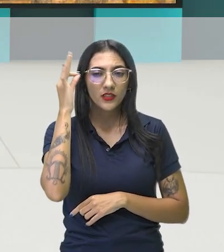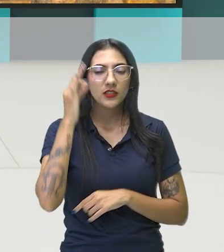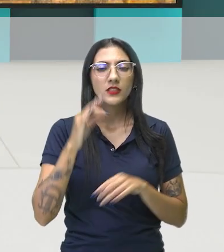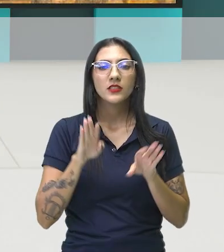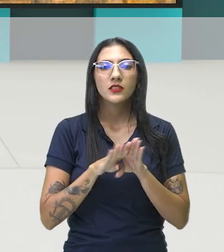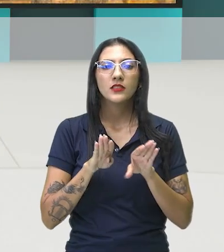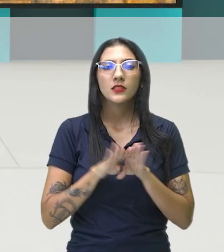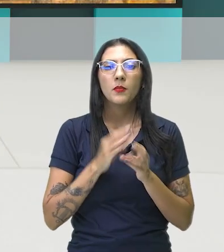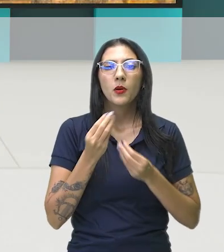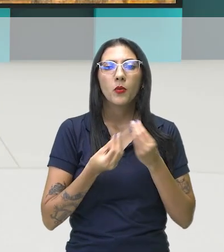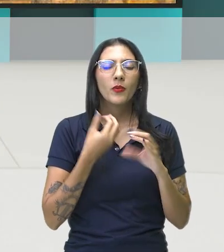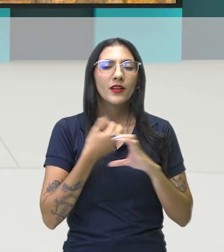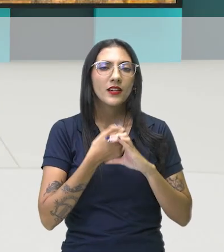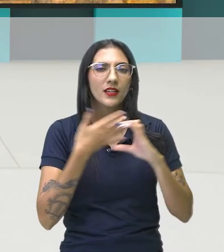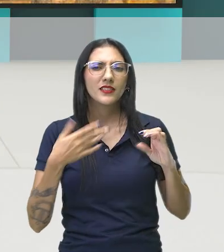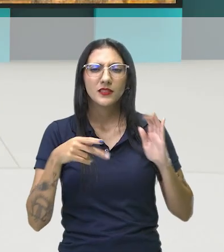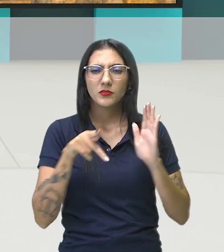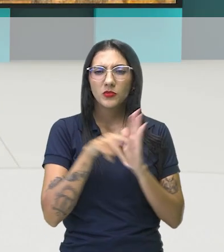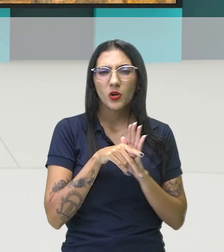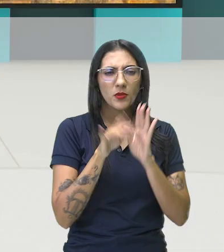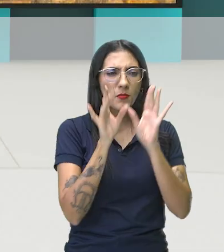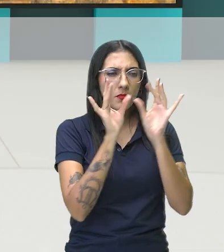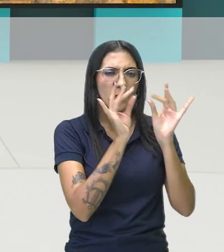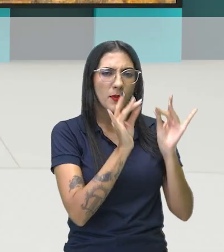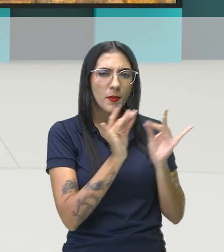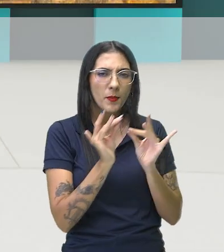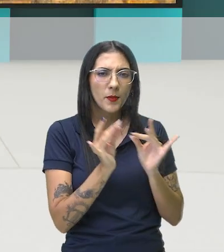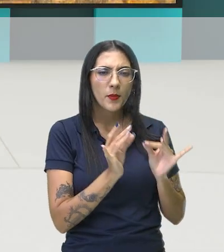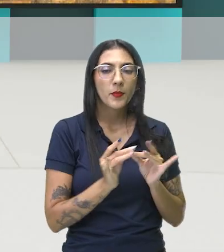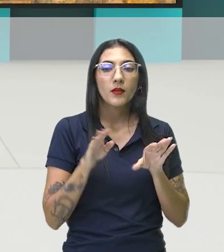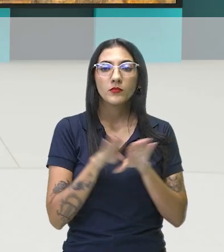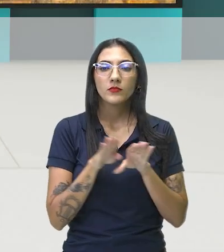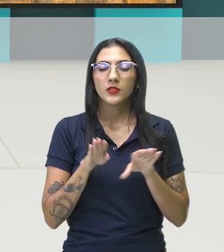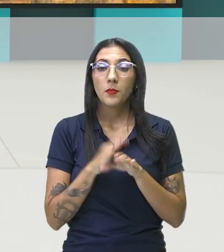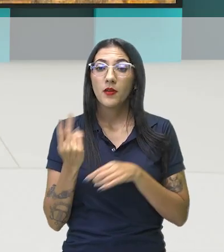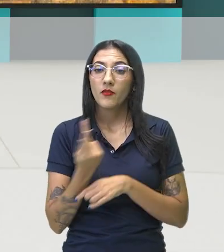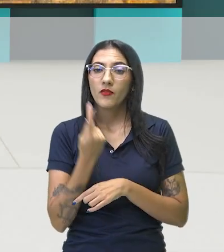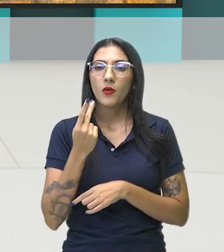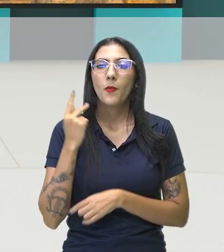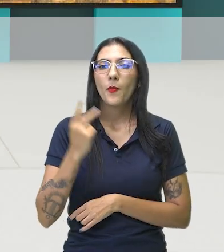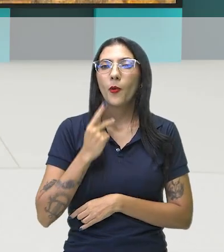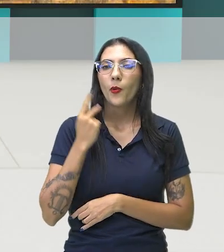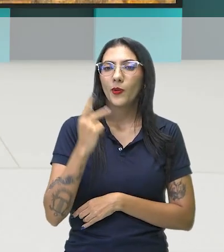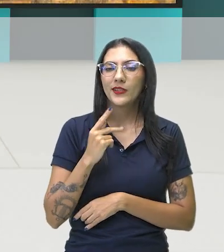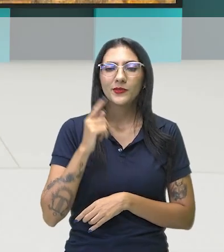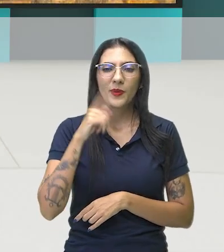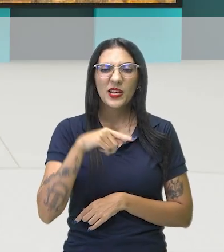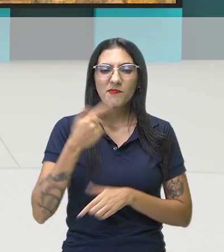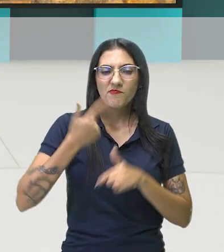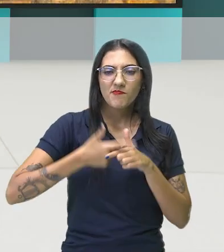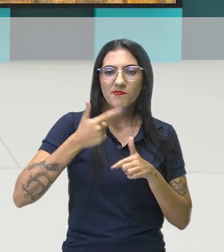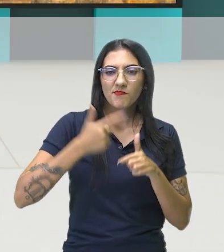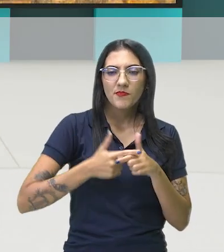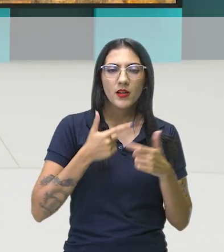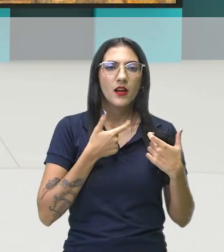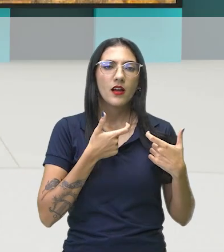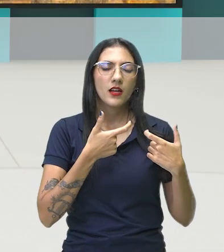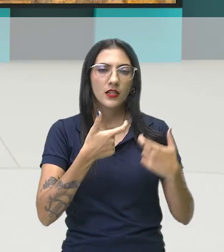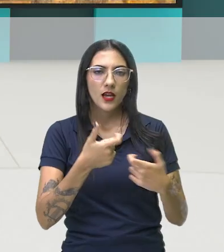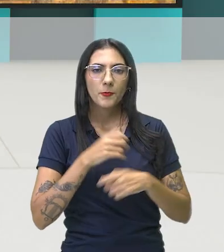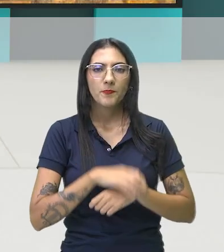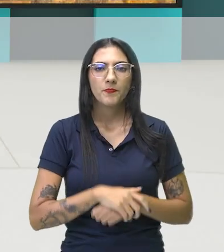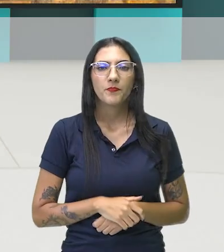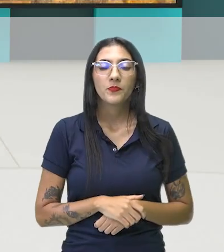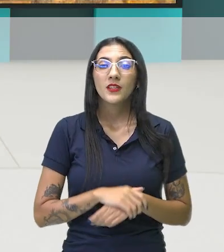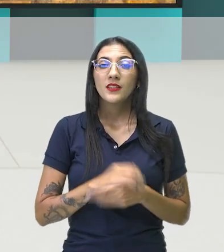estéticos na expressividade das formas e composição e valores políticos ao condenar a guerra. Uma